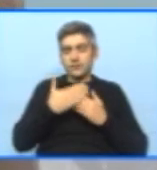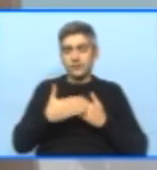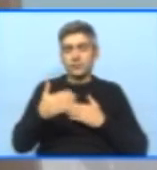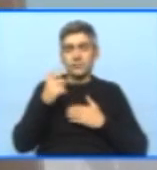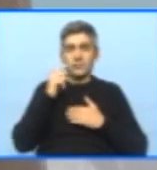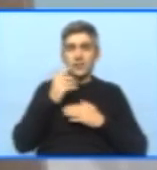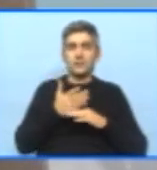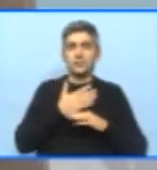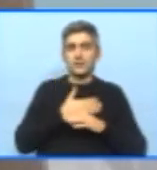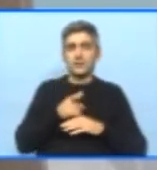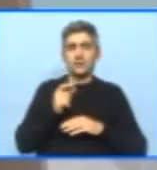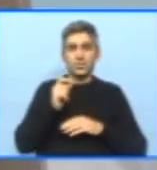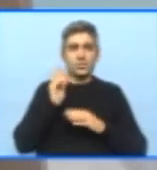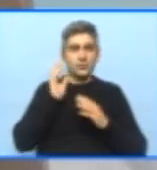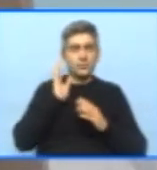olhar interior.